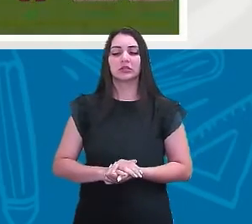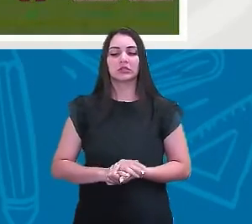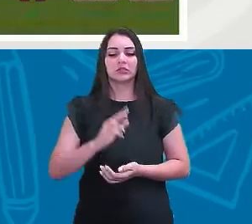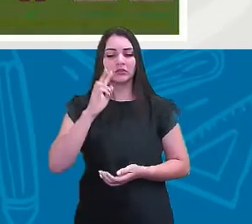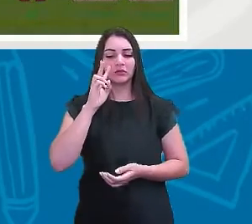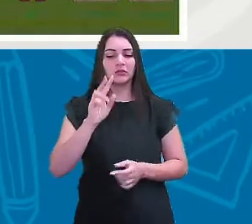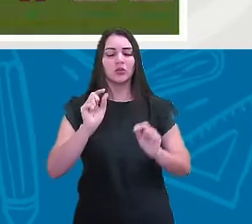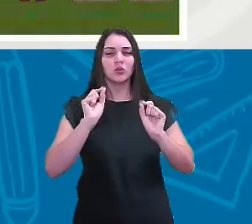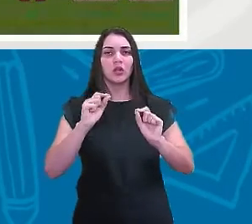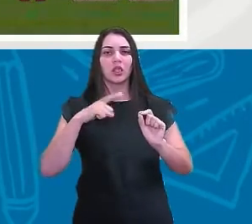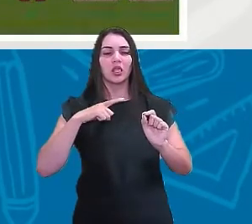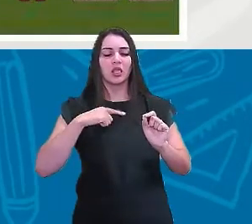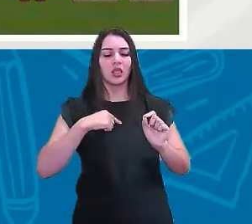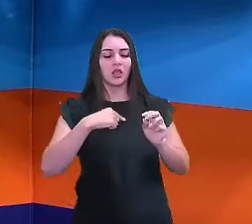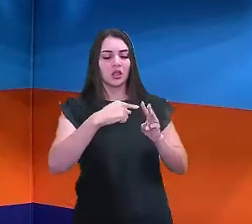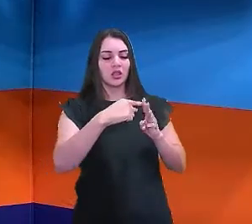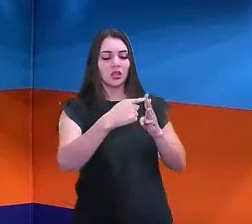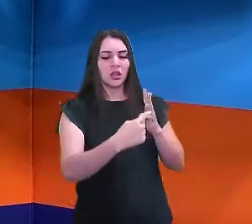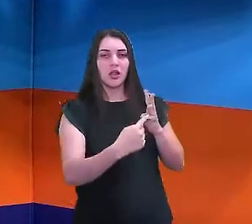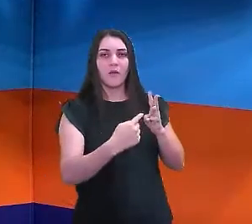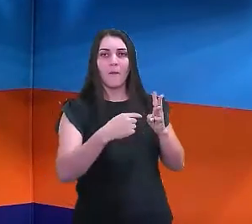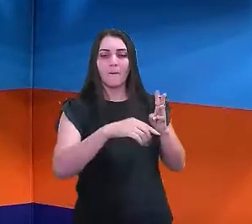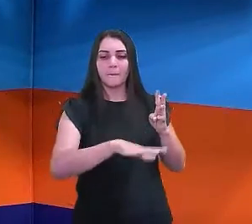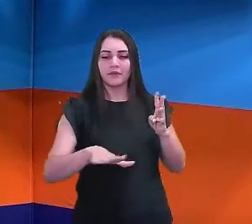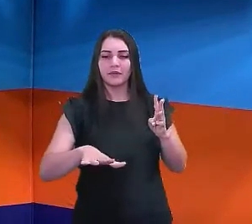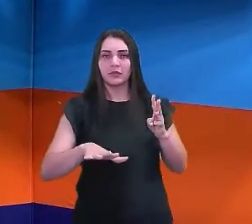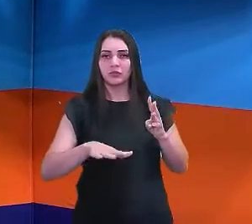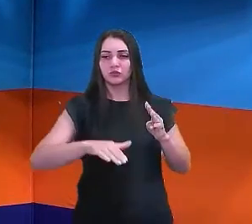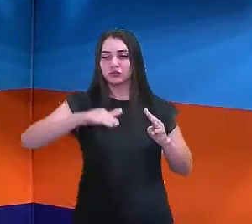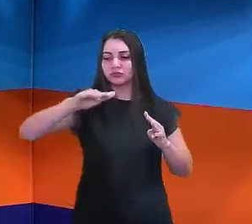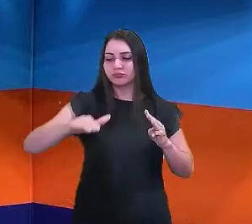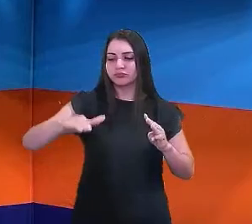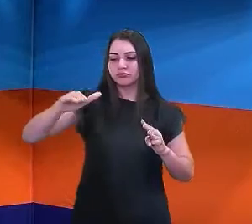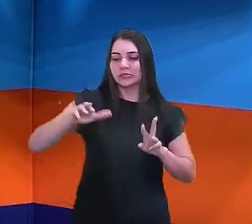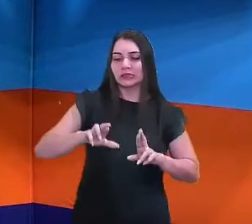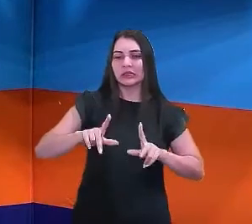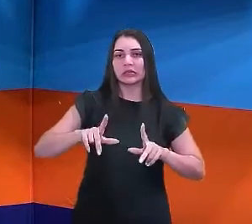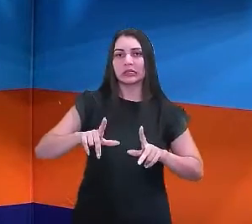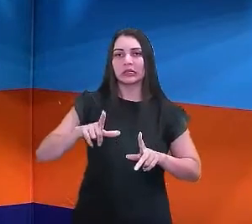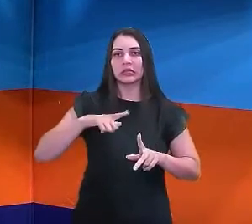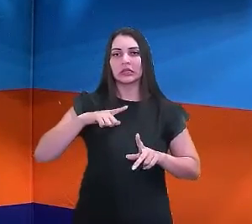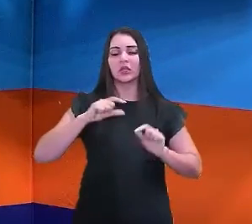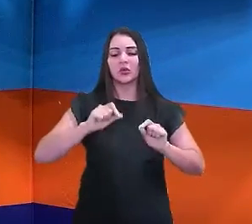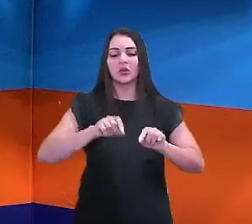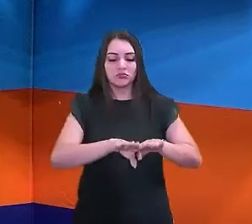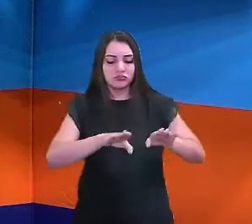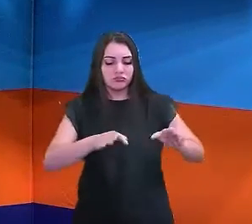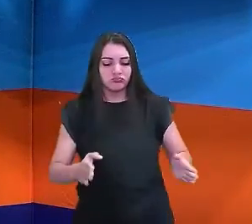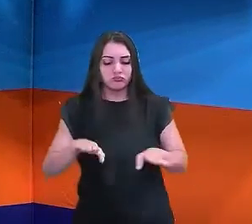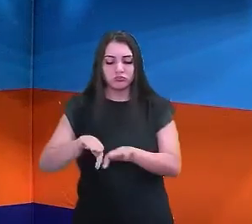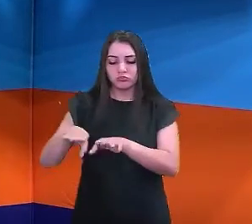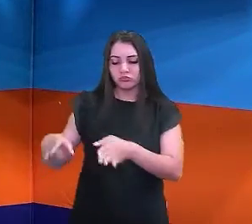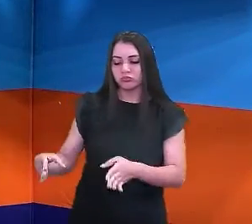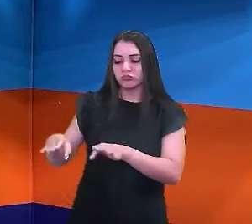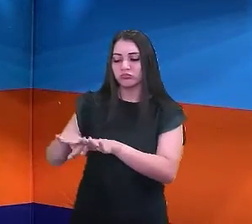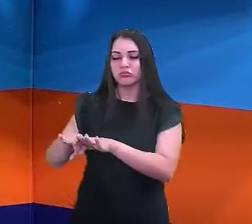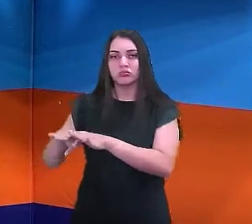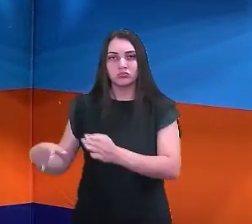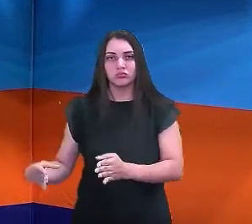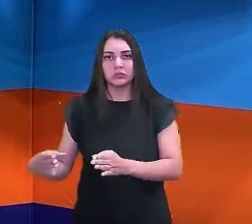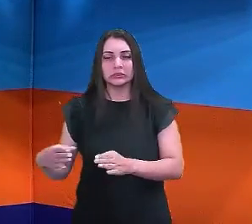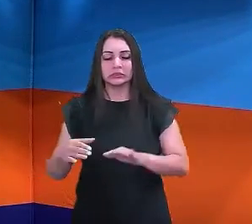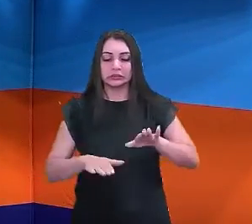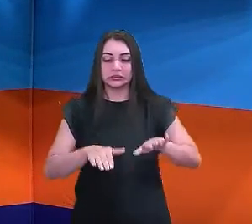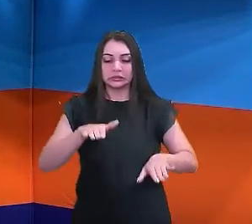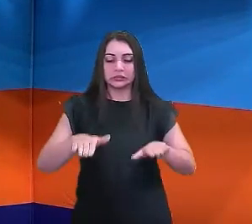eu tenho 3 meninos de 3 tamanhos diferentes, certo? Que estão em cima de uns caixotes de